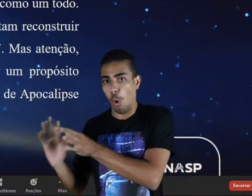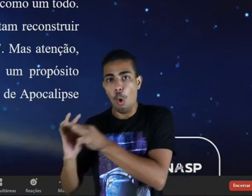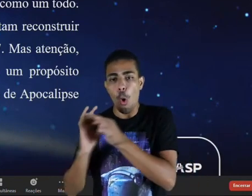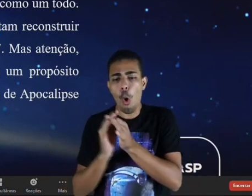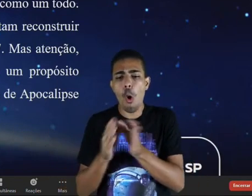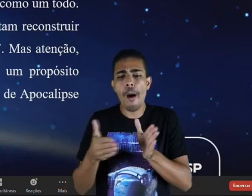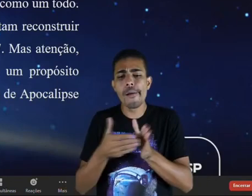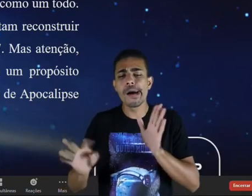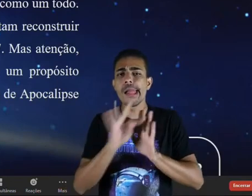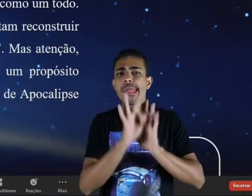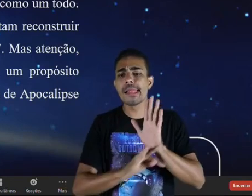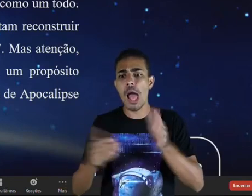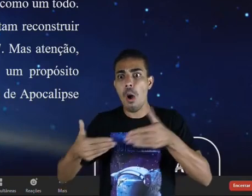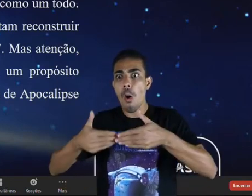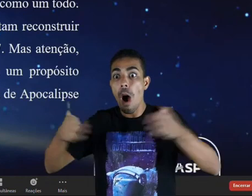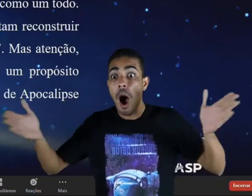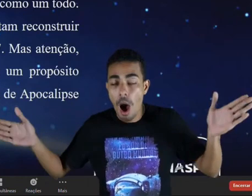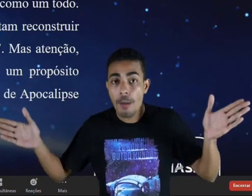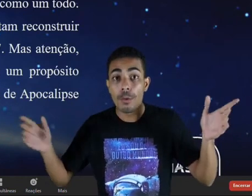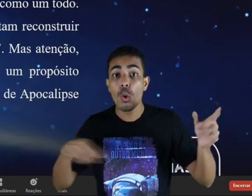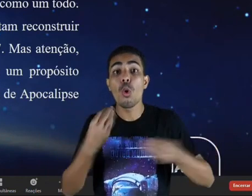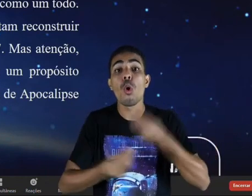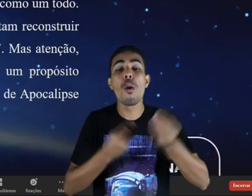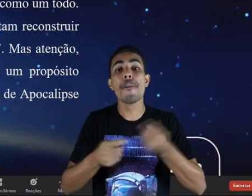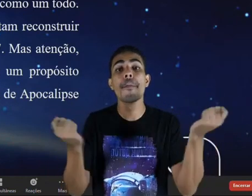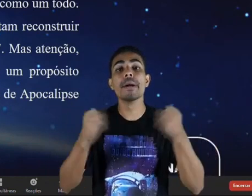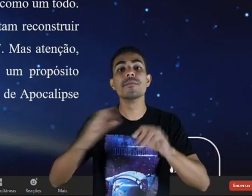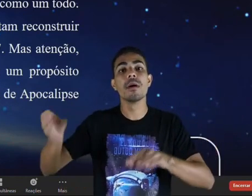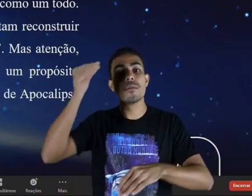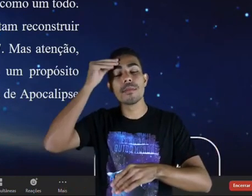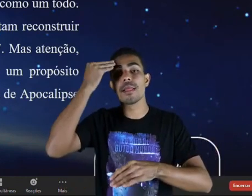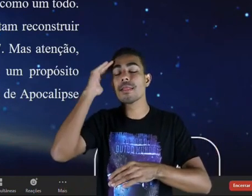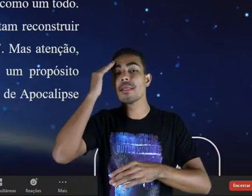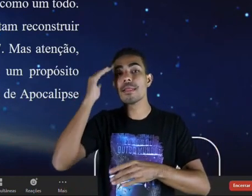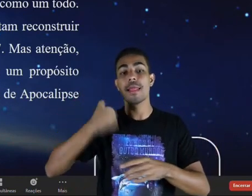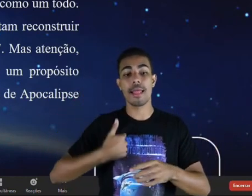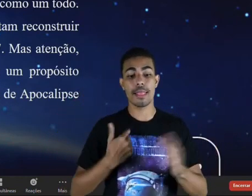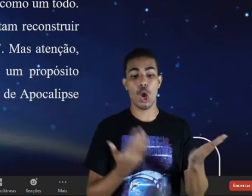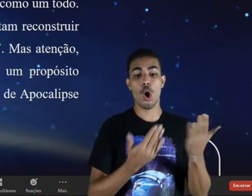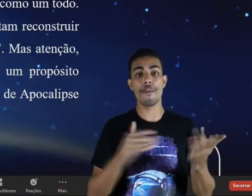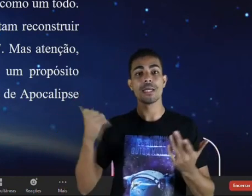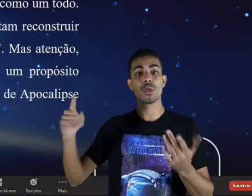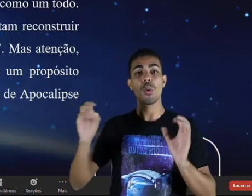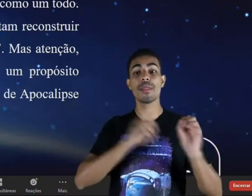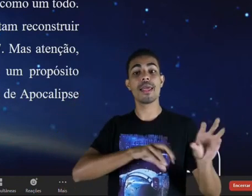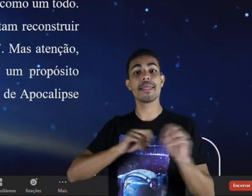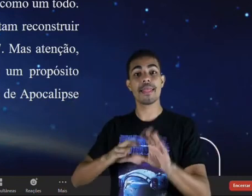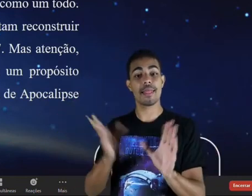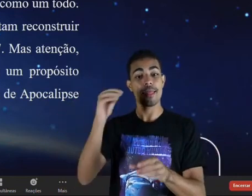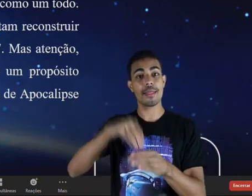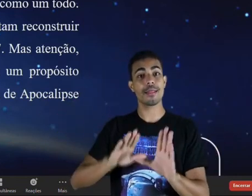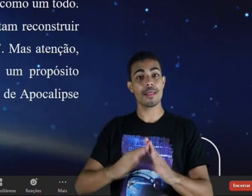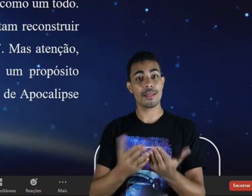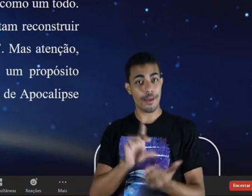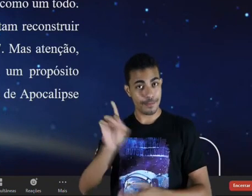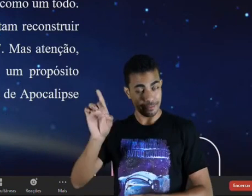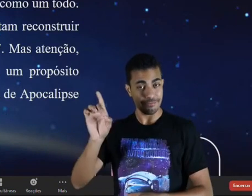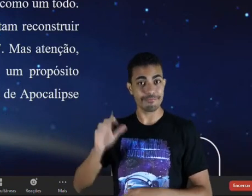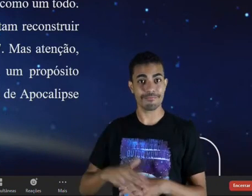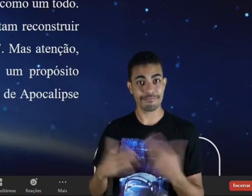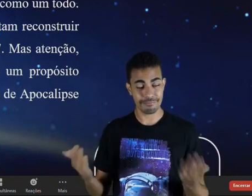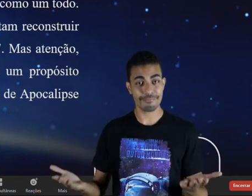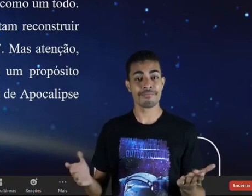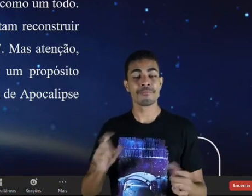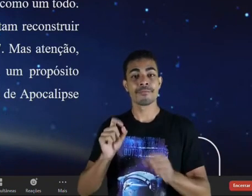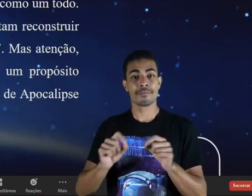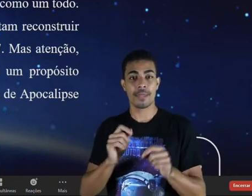daquela passagem em paralelo com outros ensinos da Bíblia. A diferença do contexto imediato para o contexto amplo é